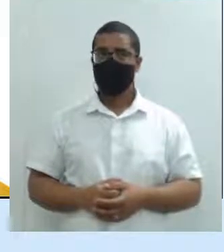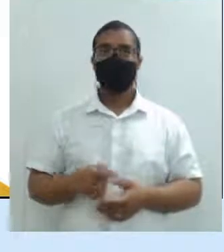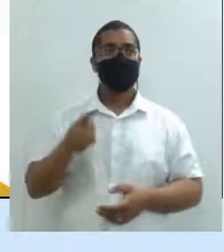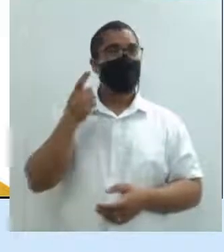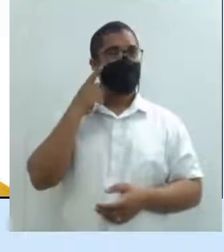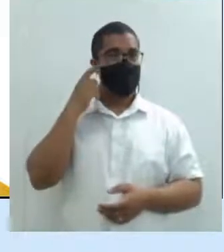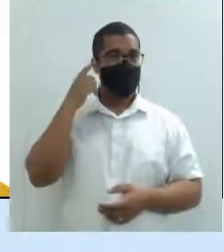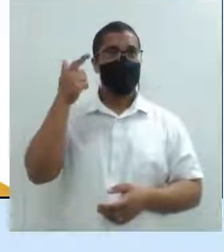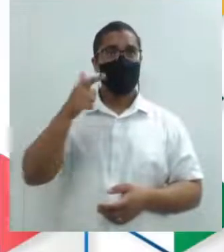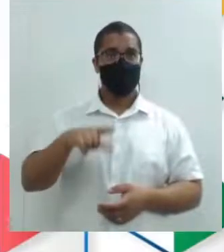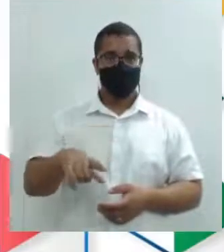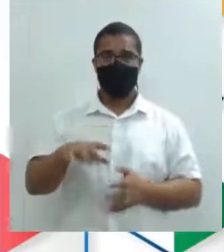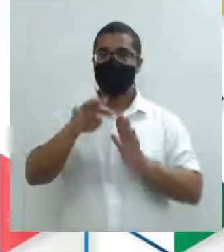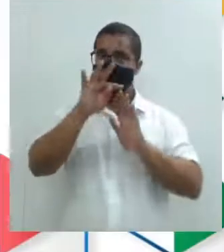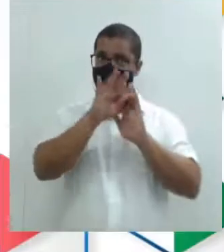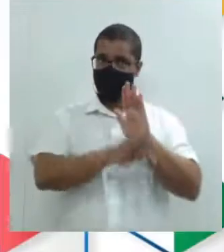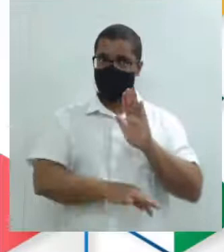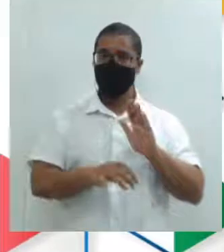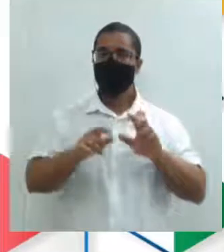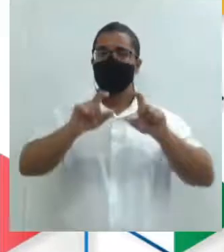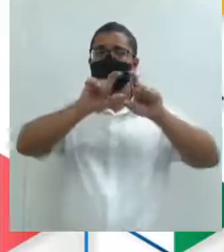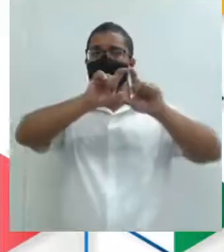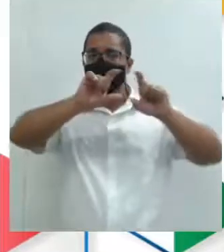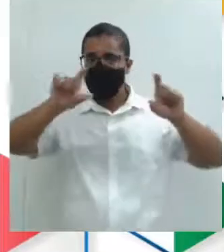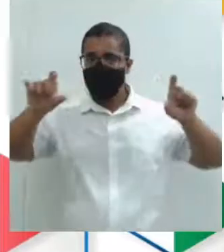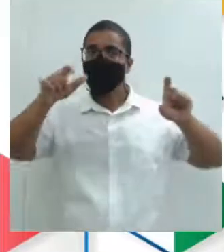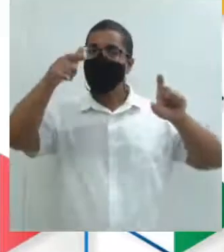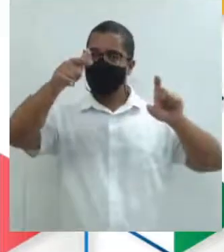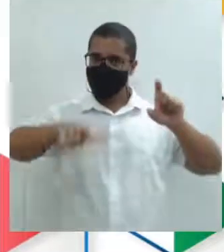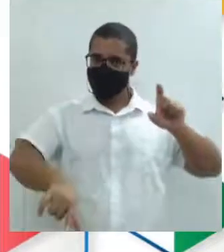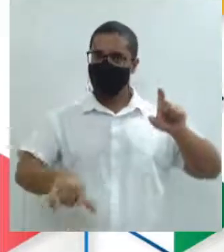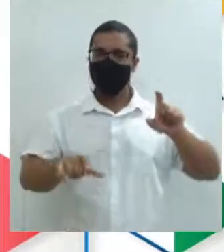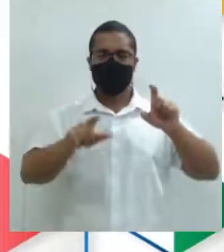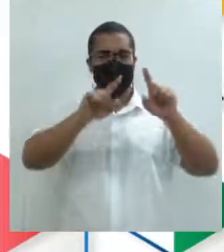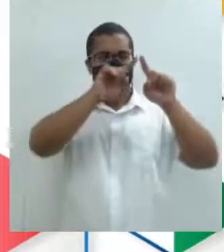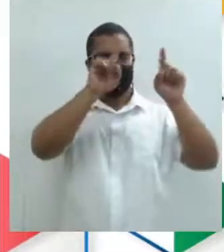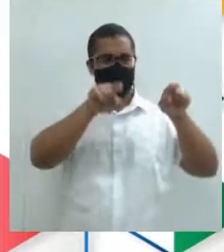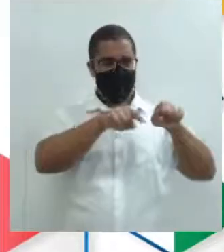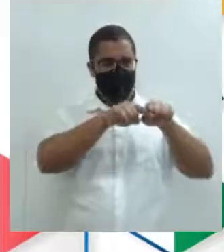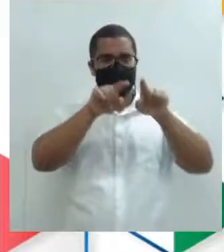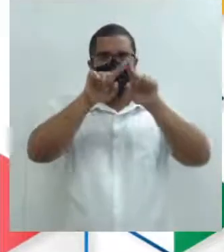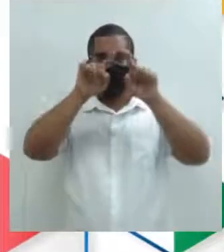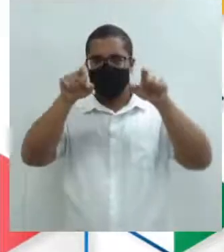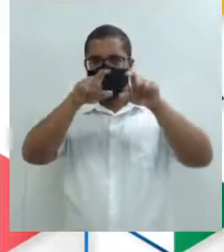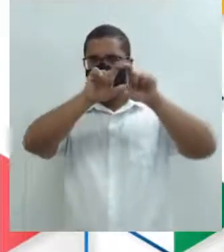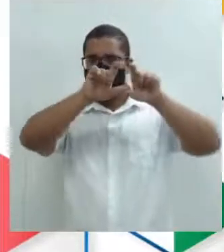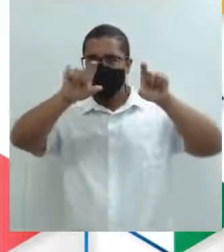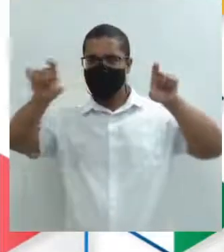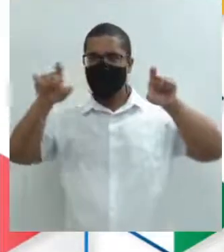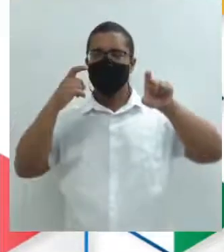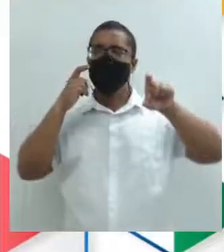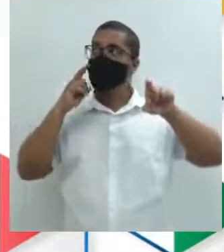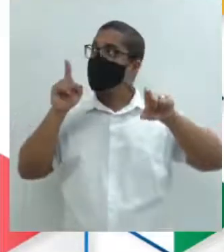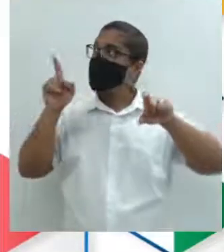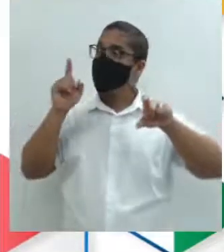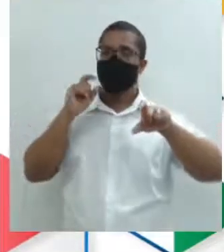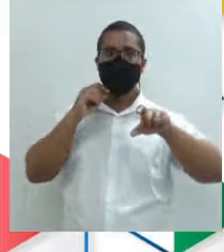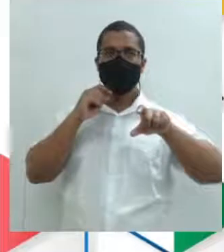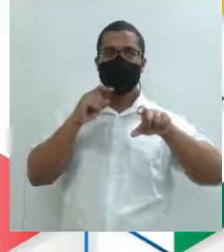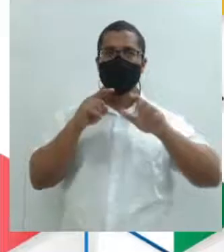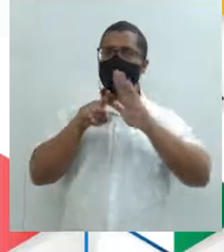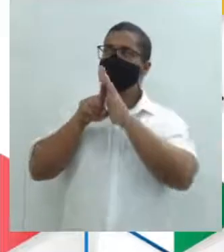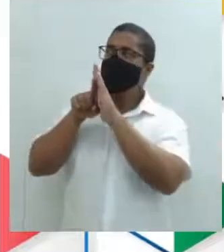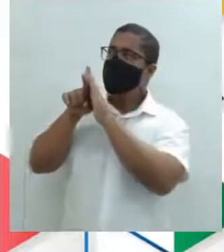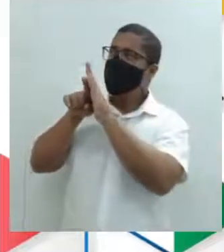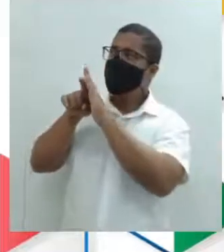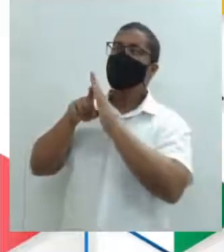Segundo texto que eu trouxe para vocês é uma outra tirinha que está aí na tela. Vamos analisar bem. Temos